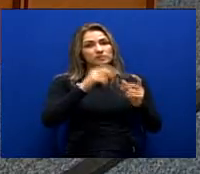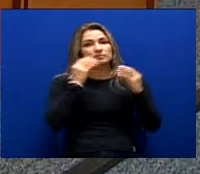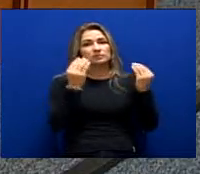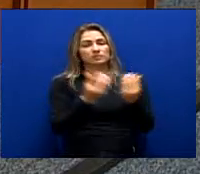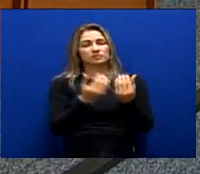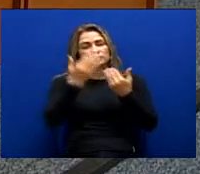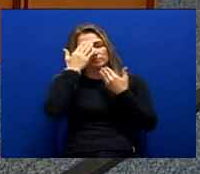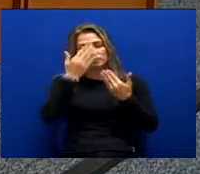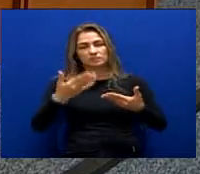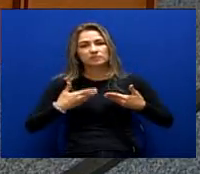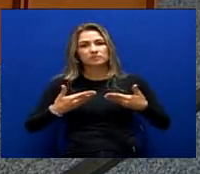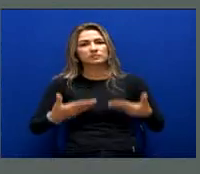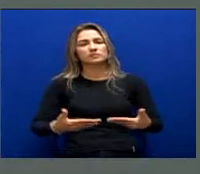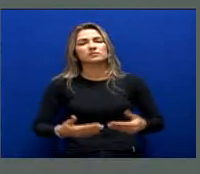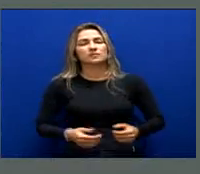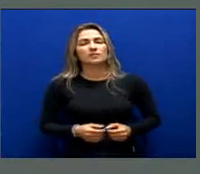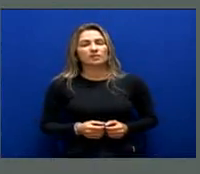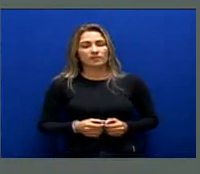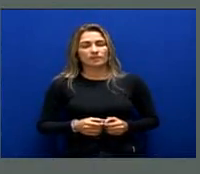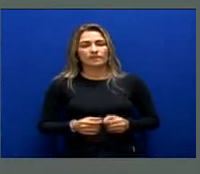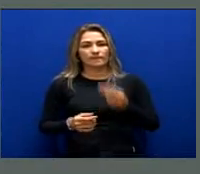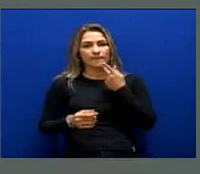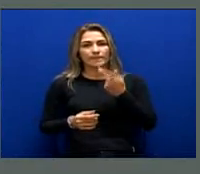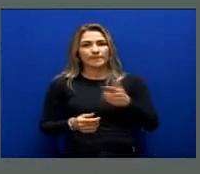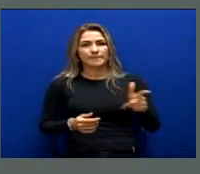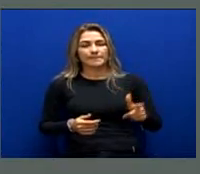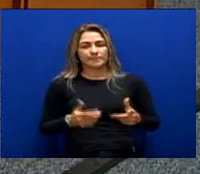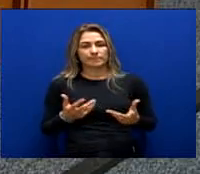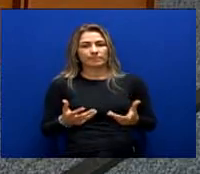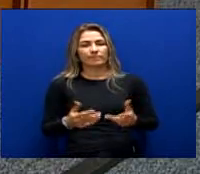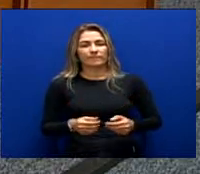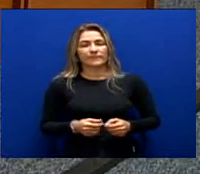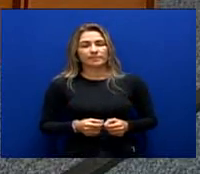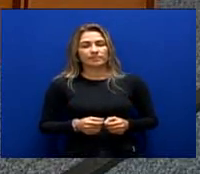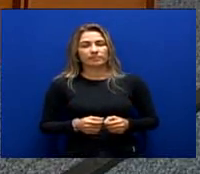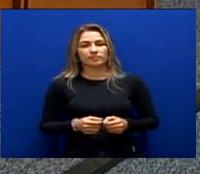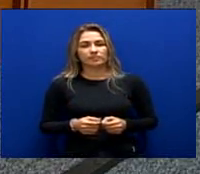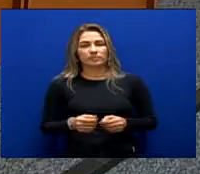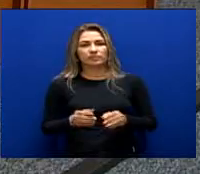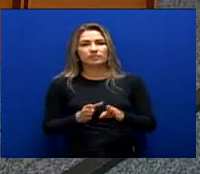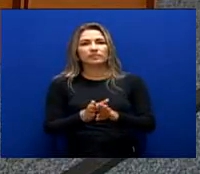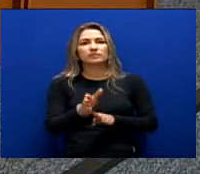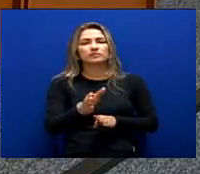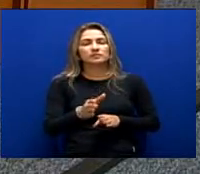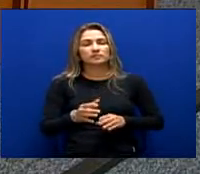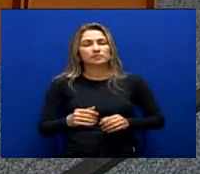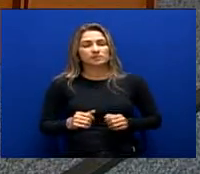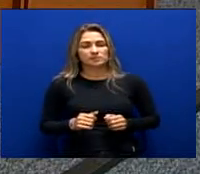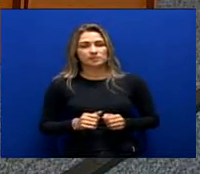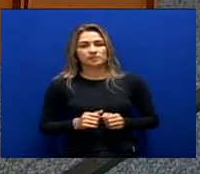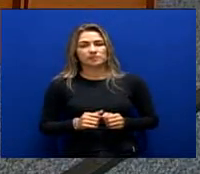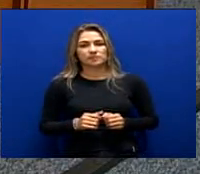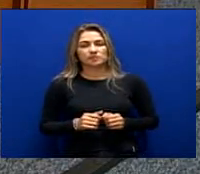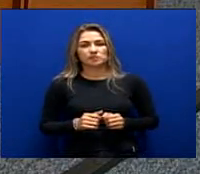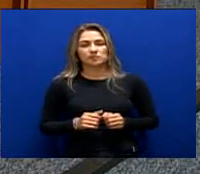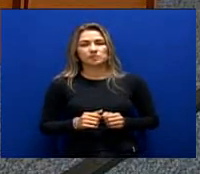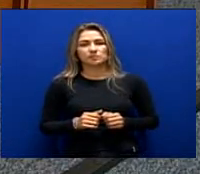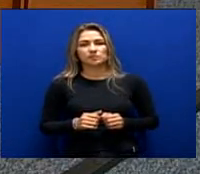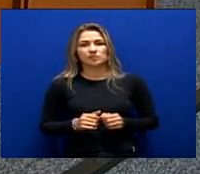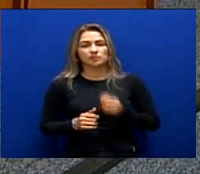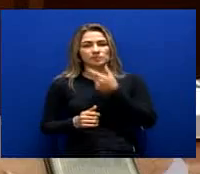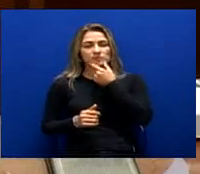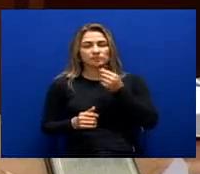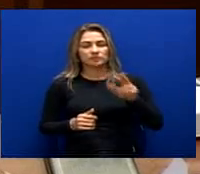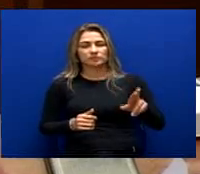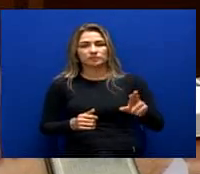convite que falar uma coisa eu só queria deixar como sugestão é até pra o doutor